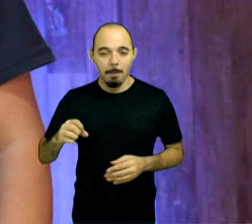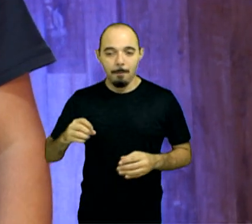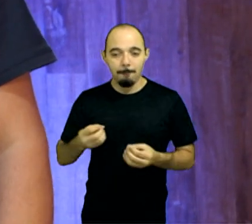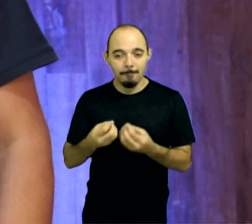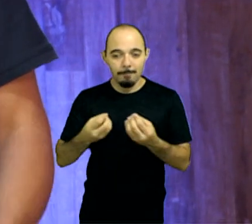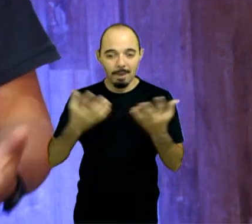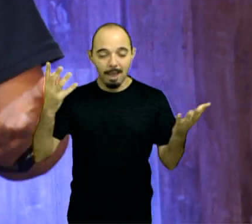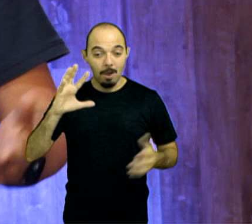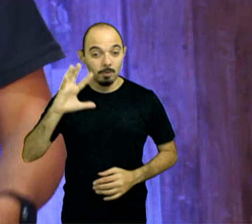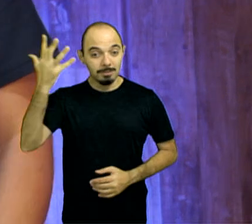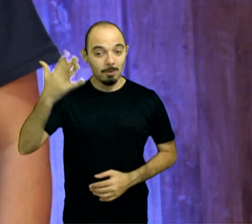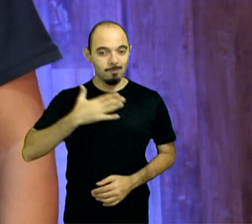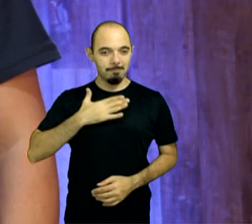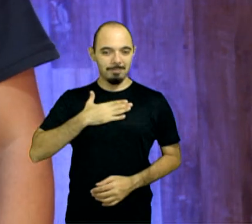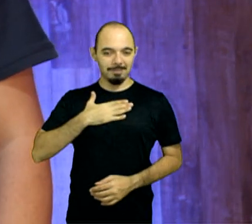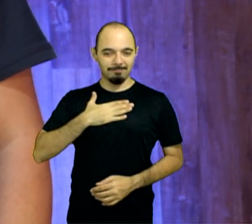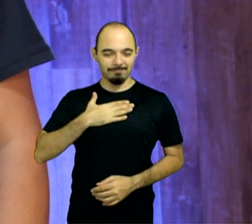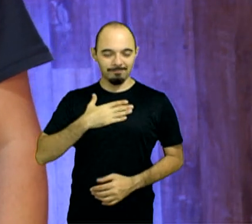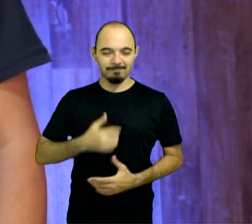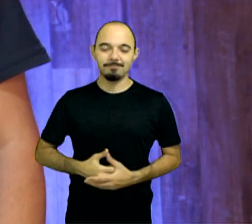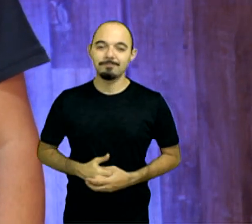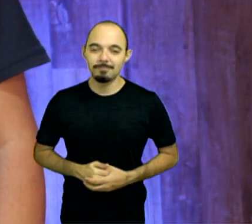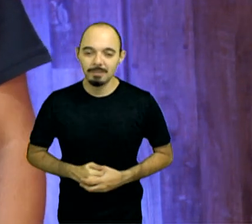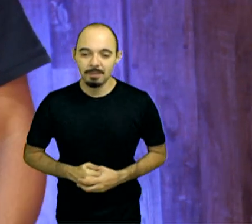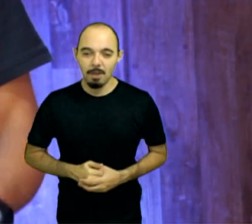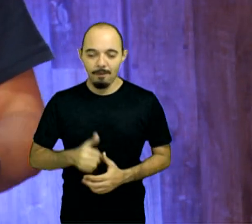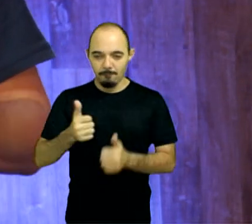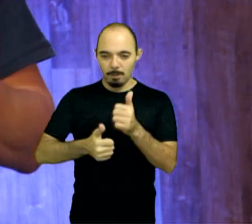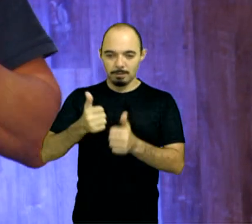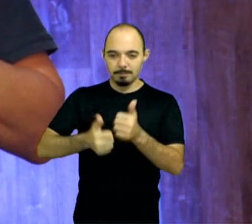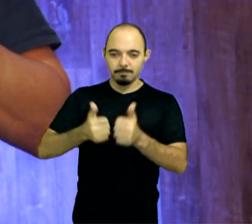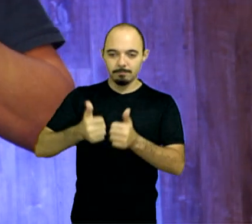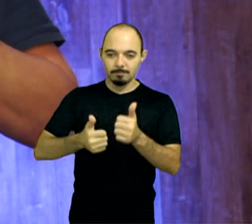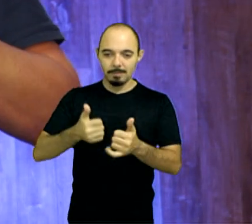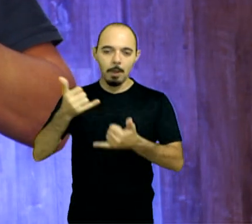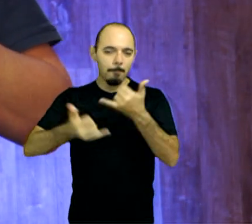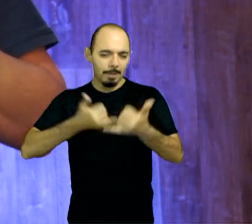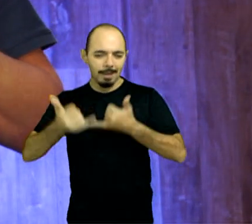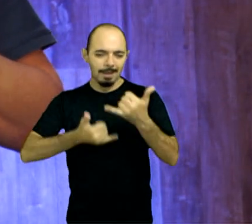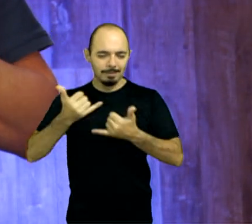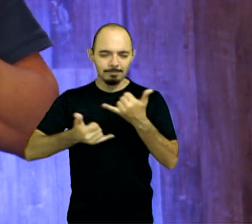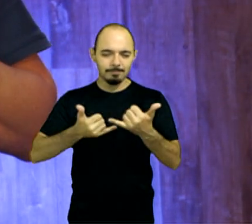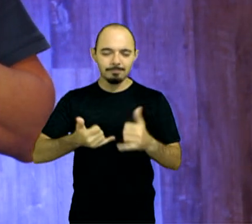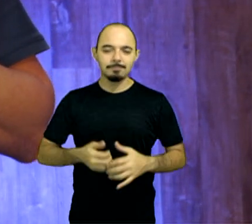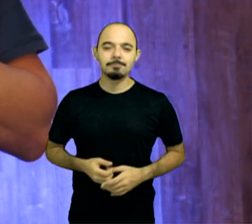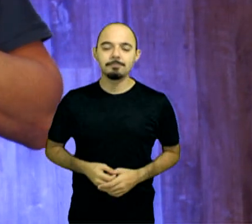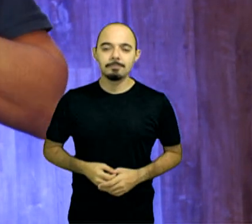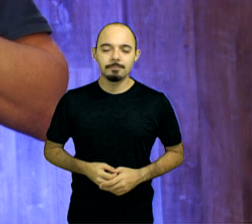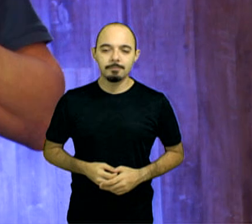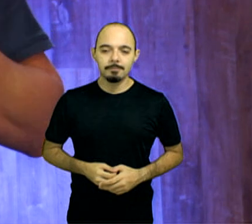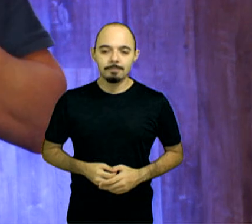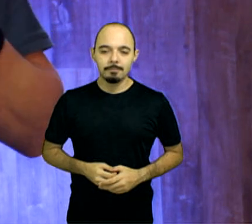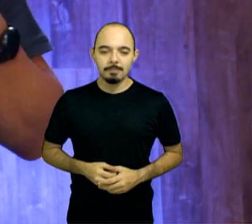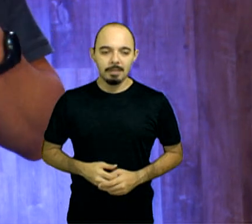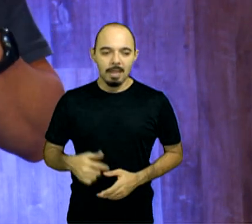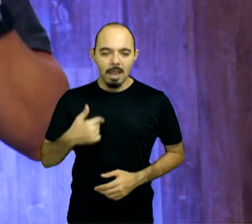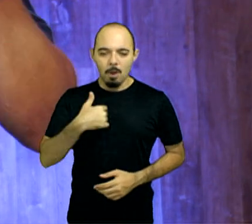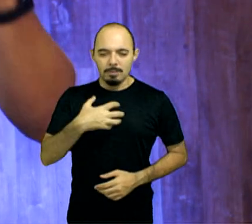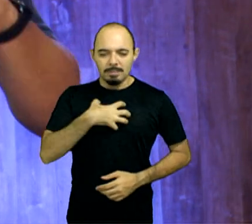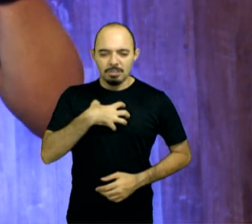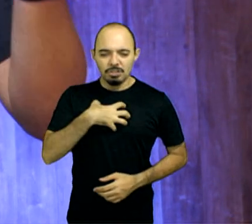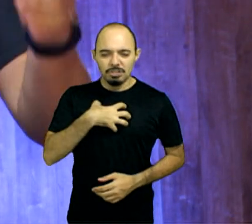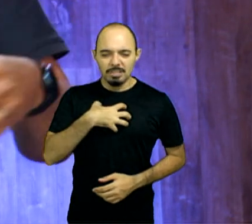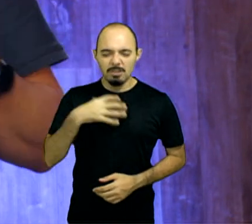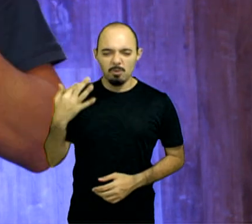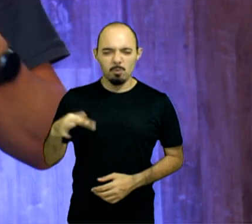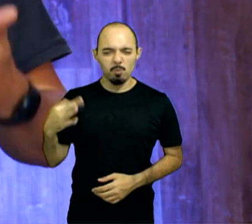lá. Não jogo, brinco, né? E o ano passado eu comecei a sentir uma dor no peito, no osso do peito, mas uma dor leve. E eu